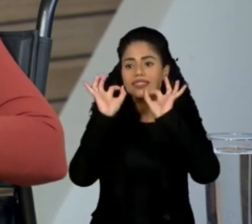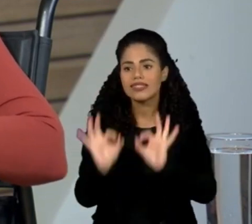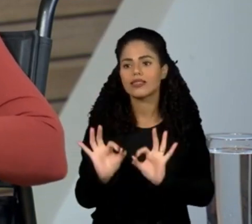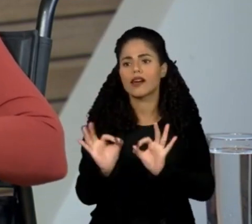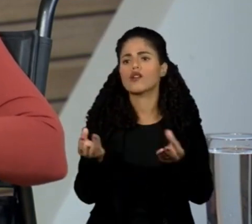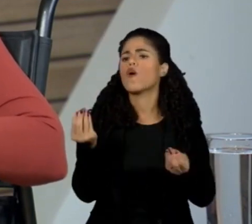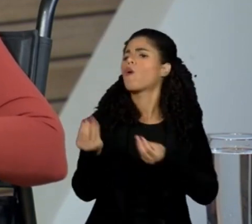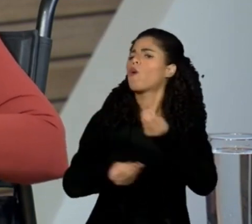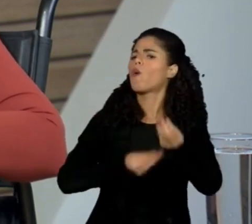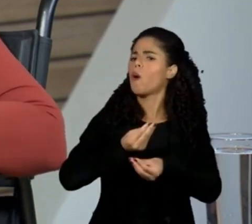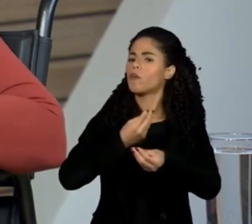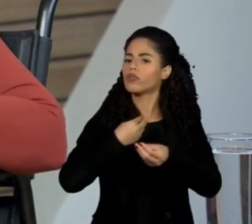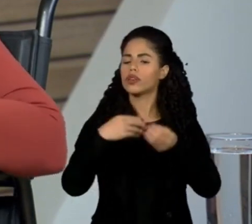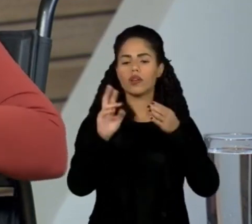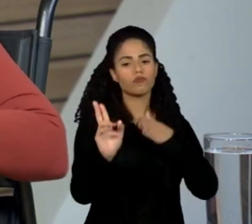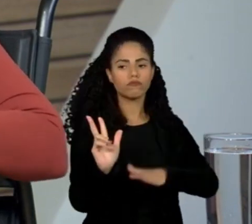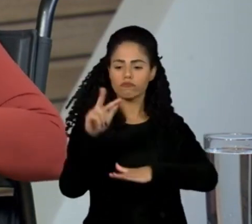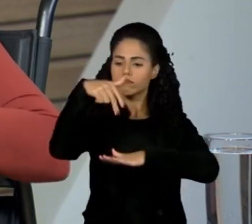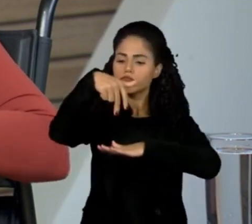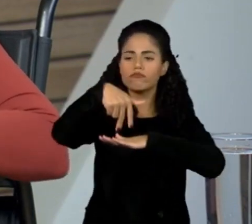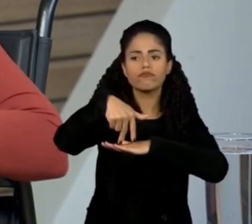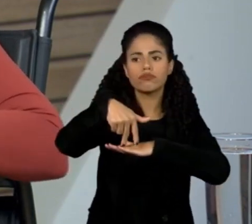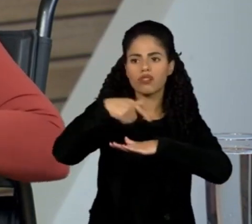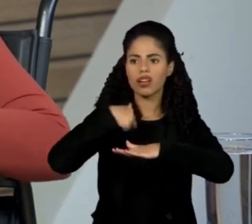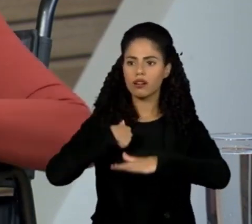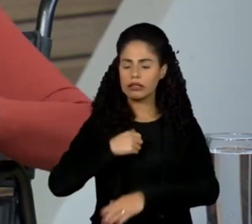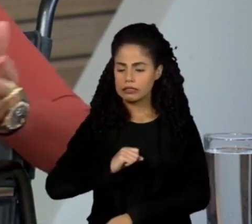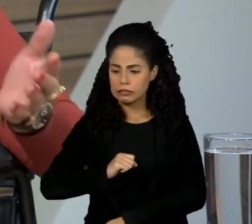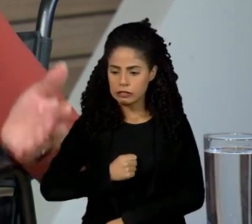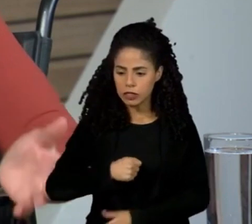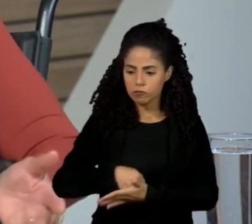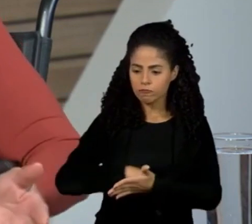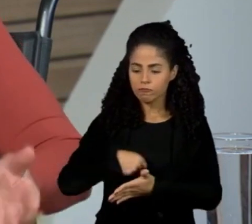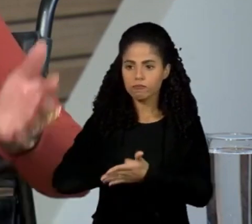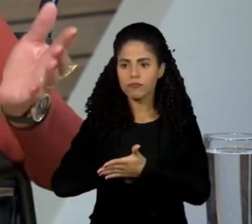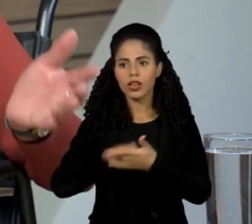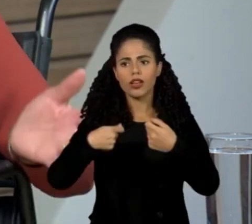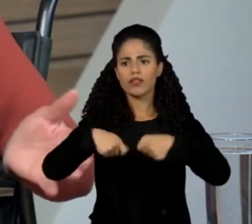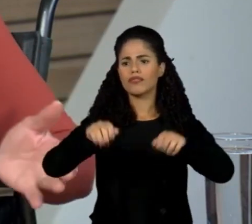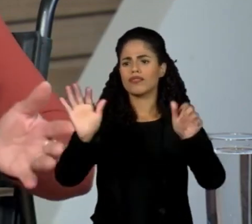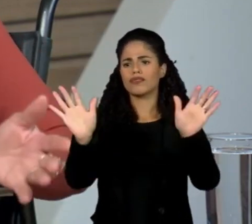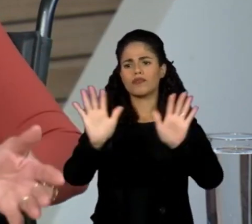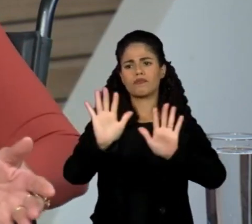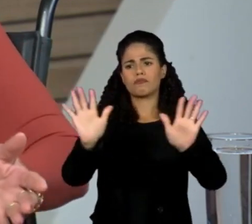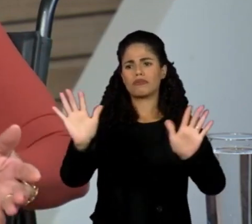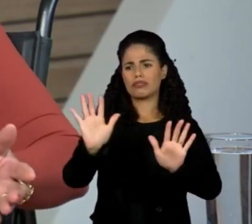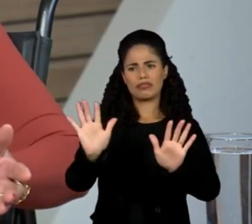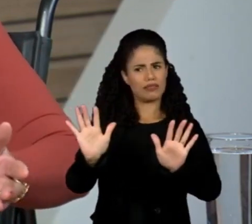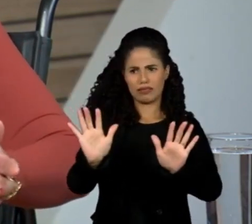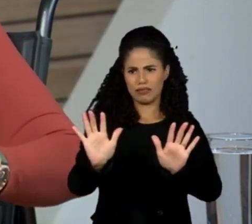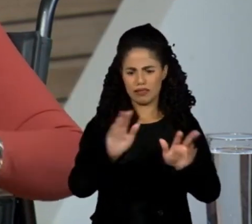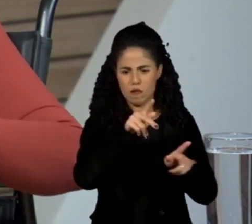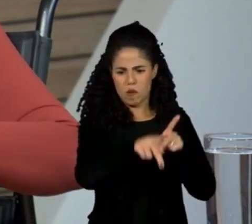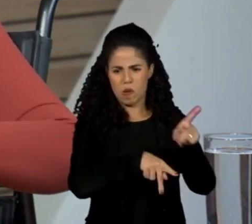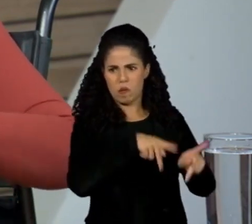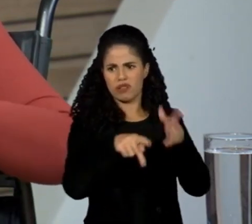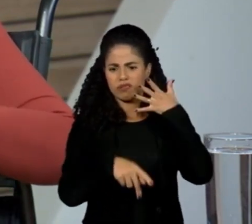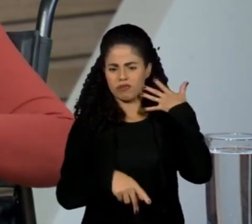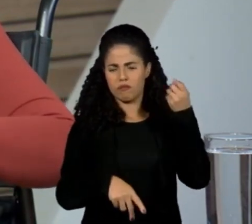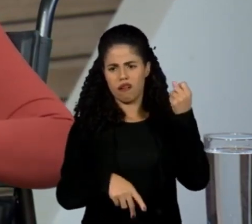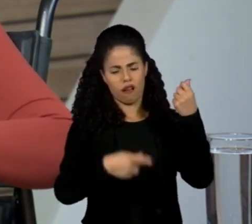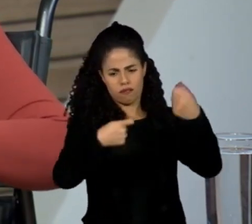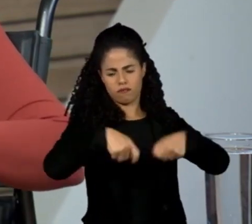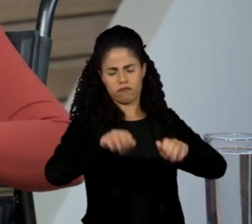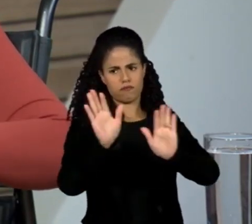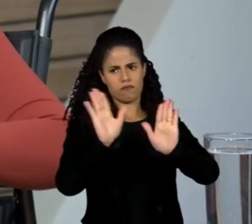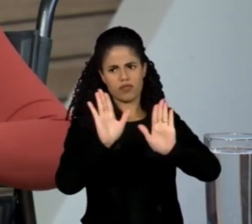seja como que eu Me apresento eu não tenho que fazer um esforço para me parecer com a população Branca Eu acho que isso é